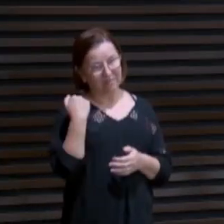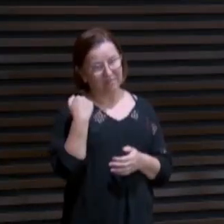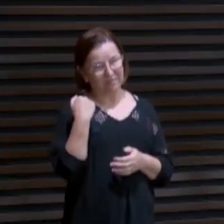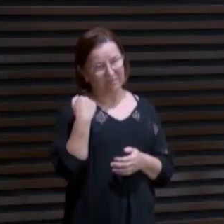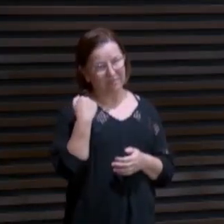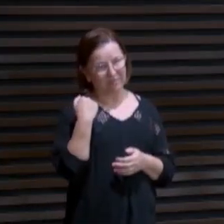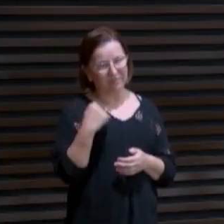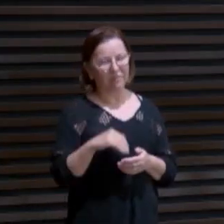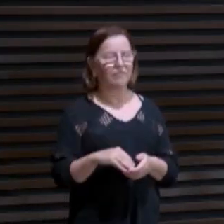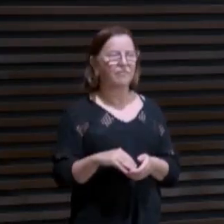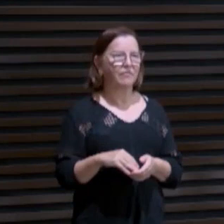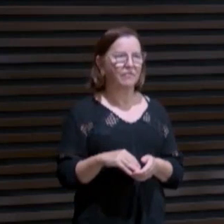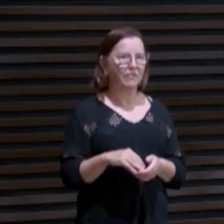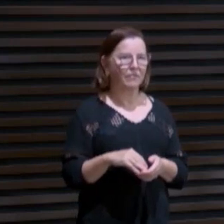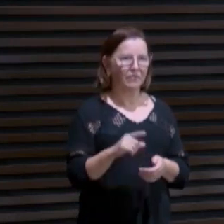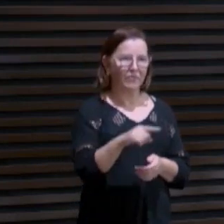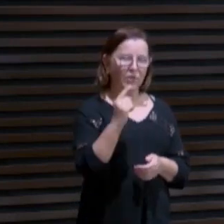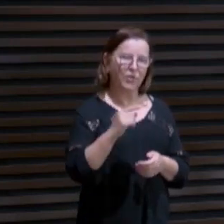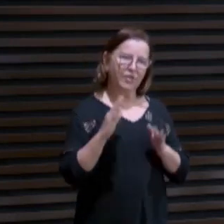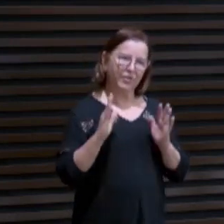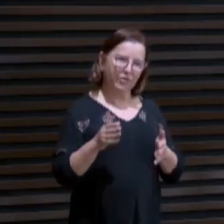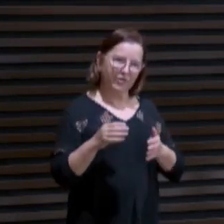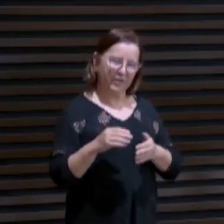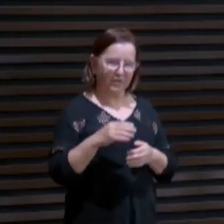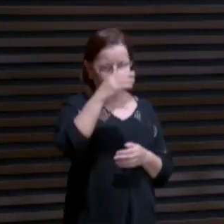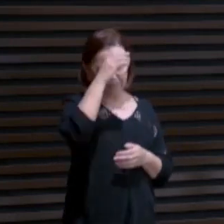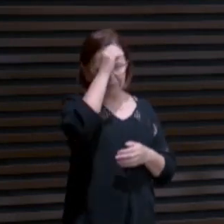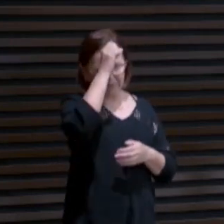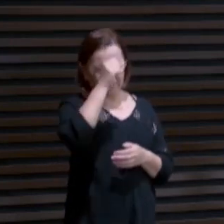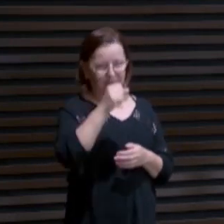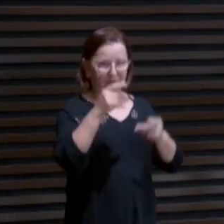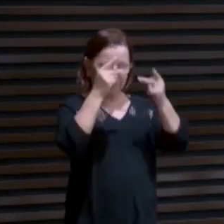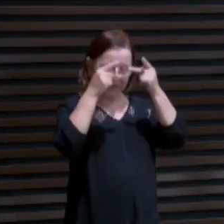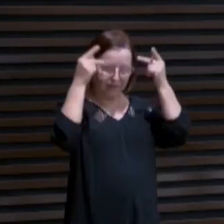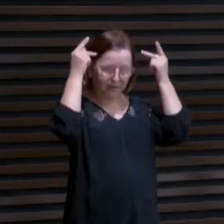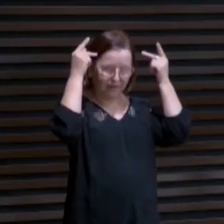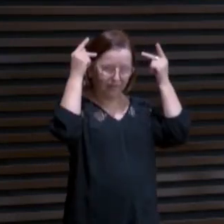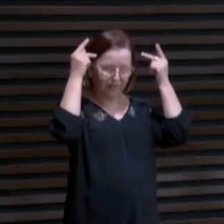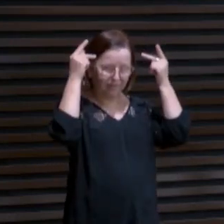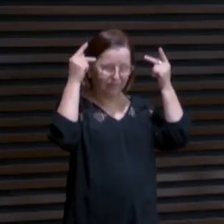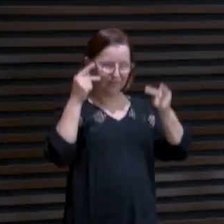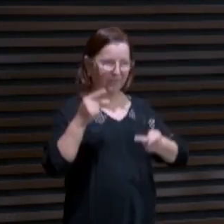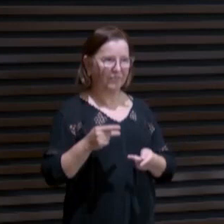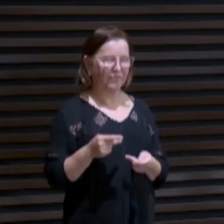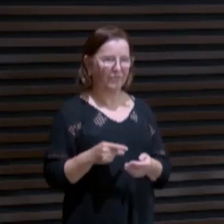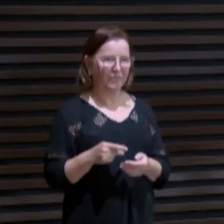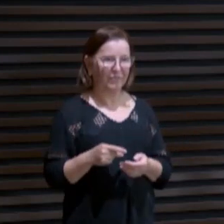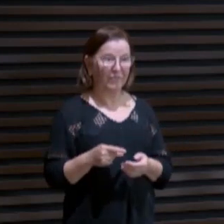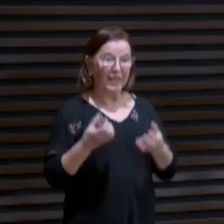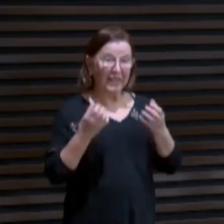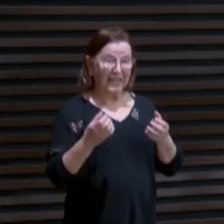Nós já temos visto aqui que Pilatos tentou várias vezes tirar Jesus da